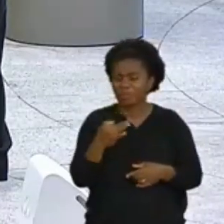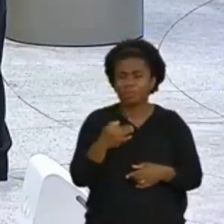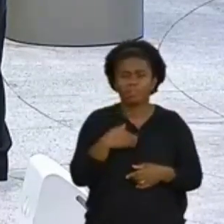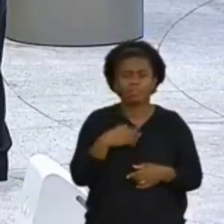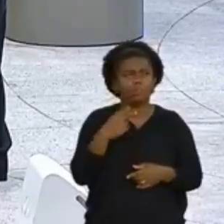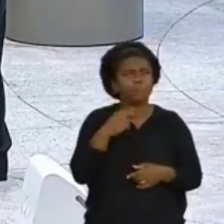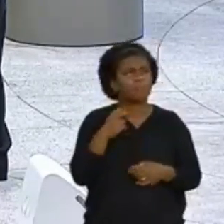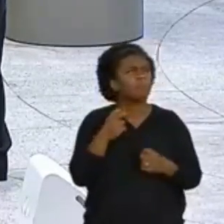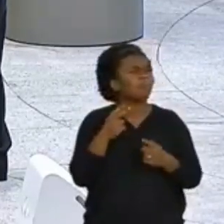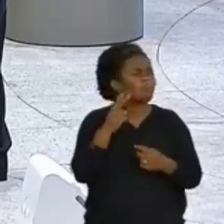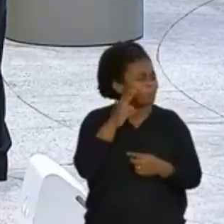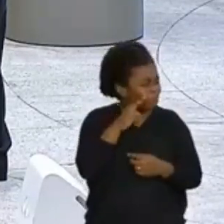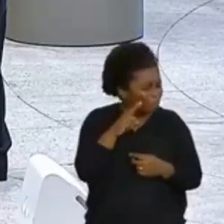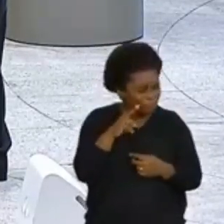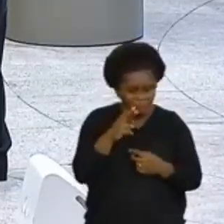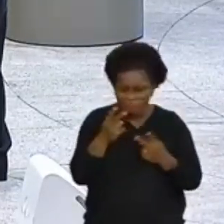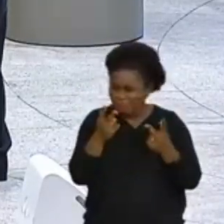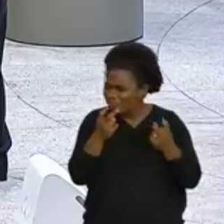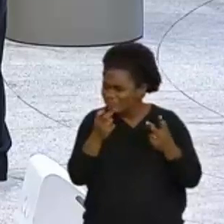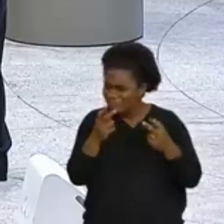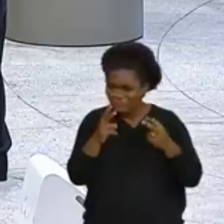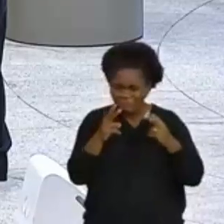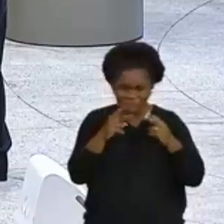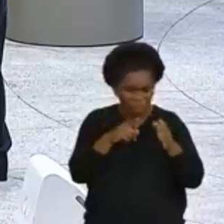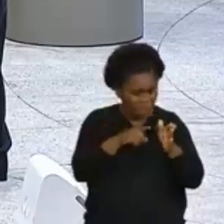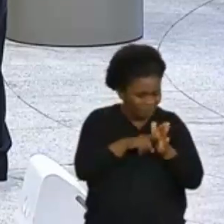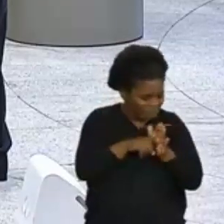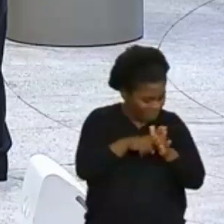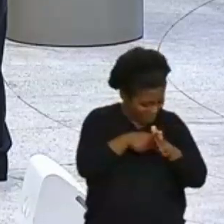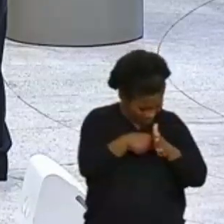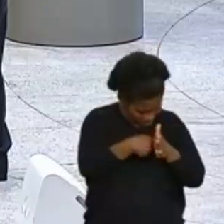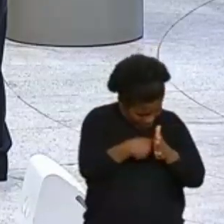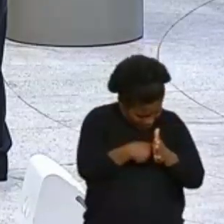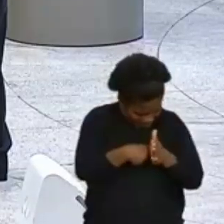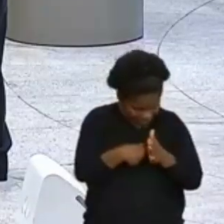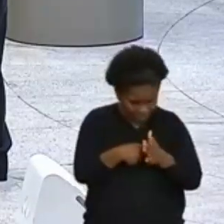estava acontecendo, para os remédios, para os tratamentos,